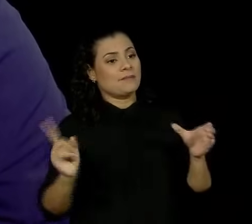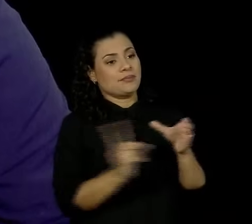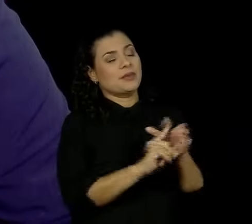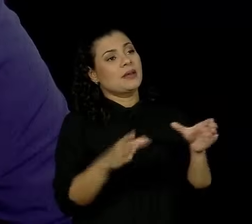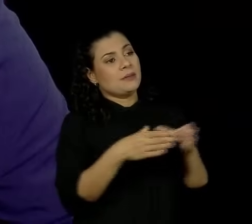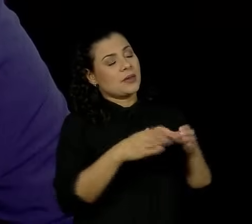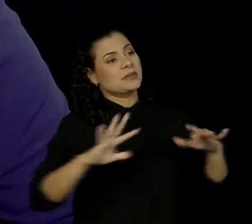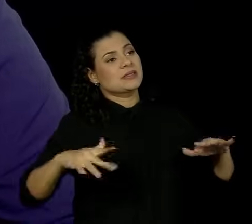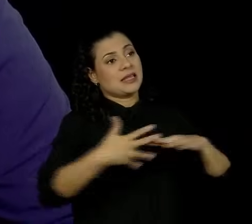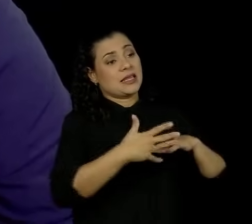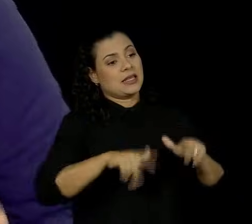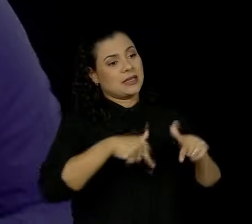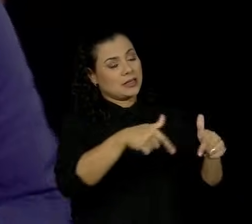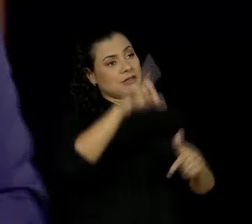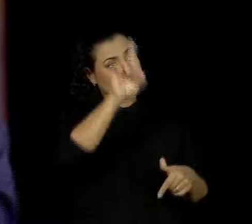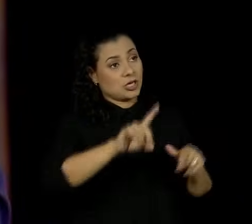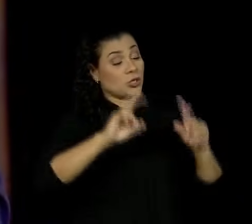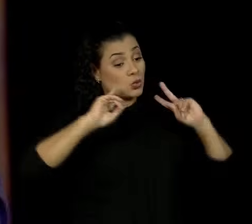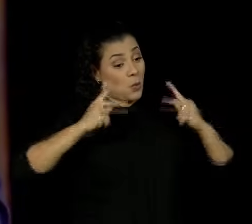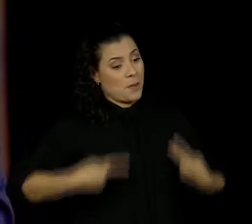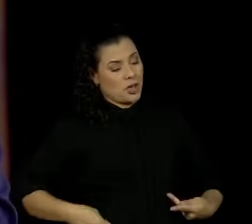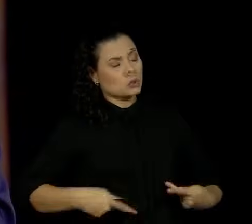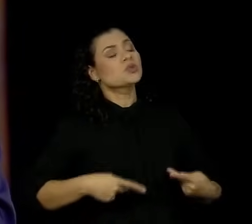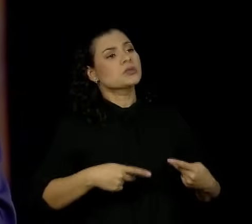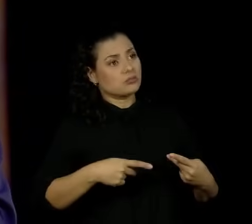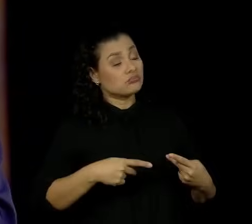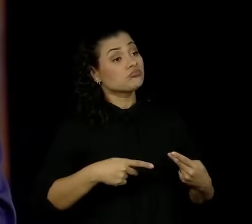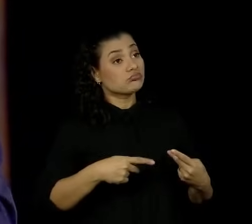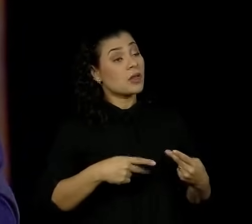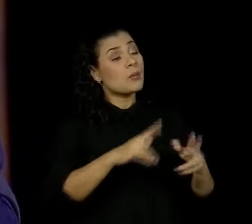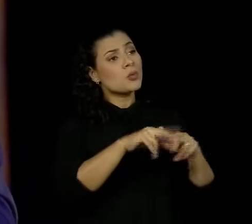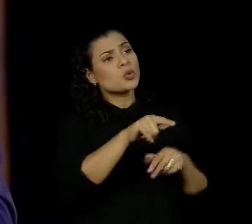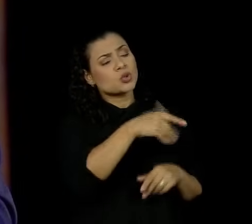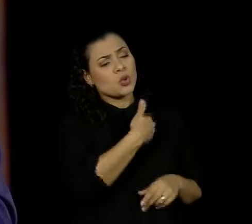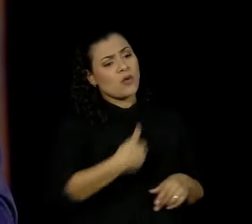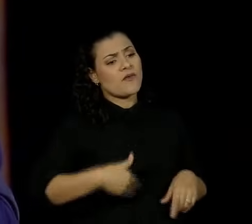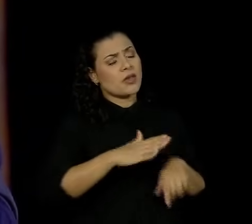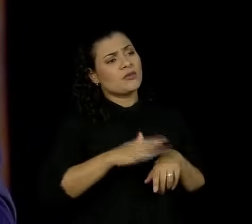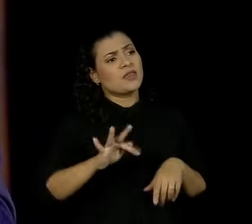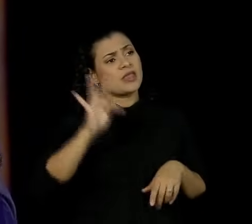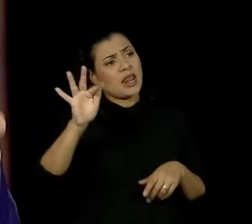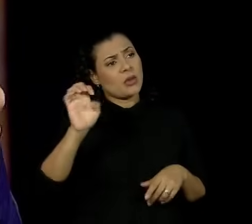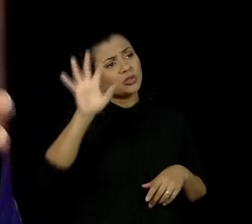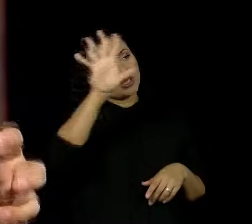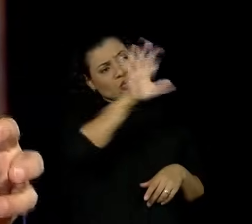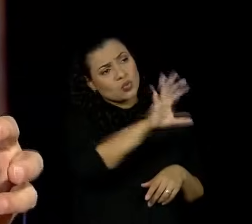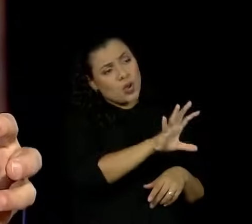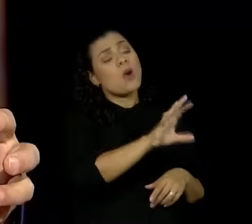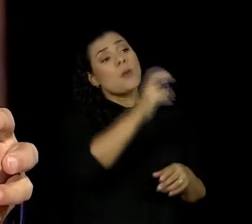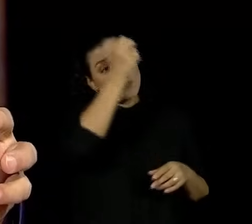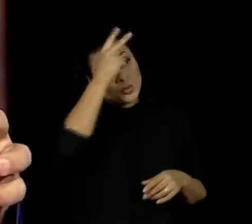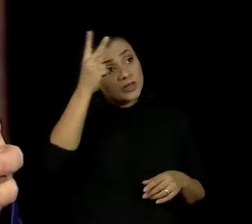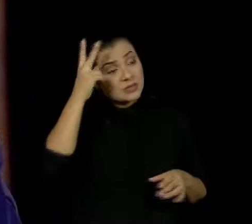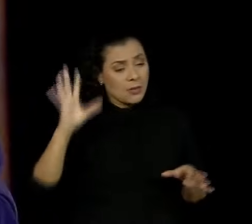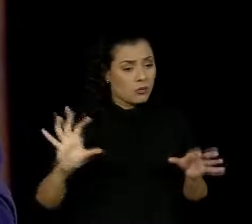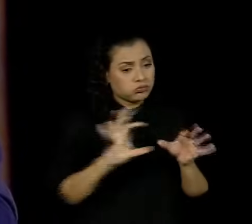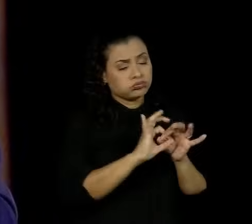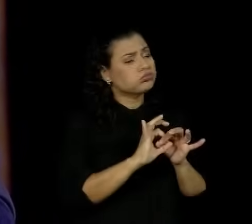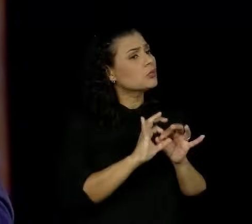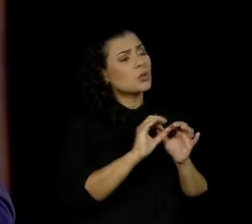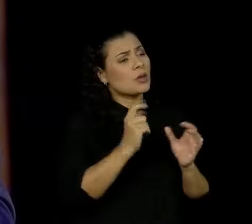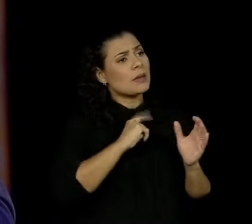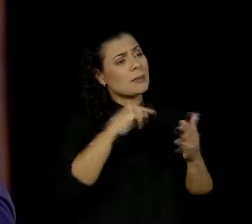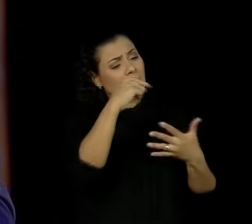da Cidadania. Eu quero saber, o poder público, federal, estadual e municipal, o que